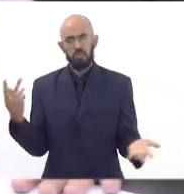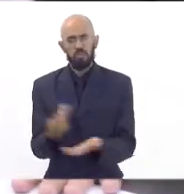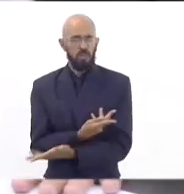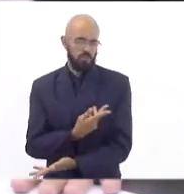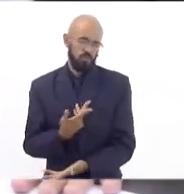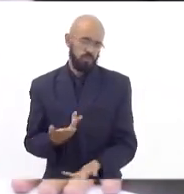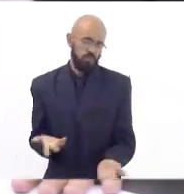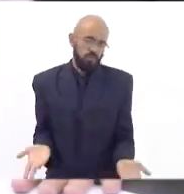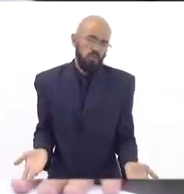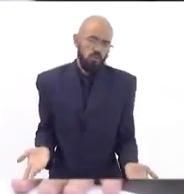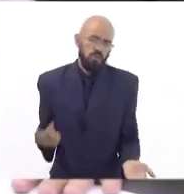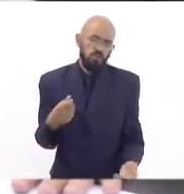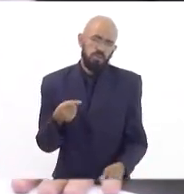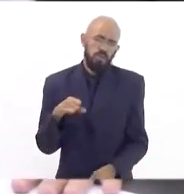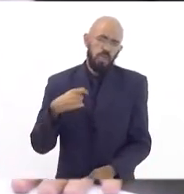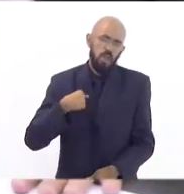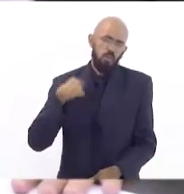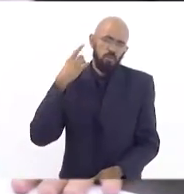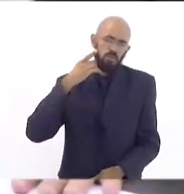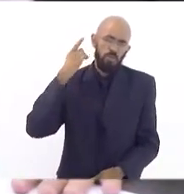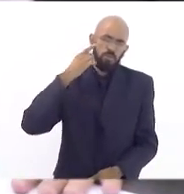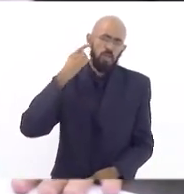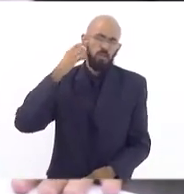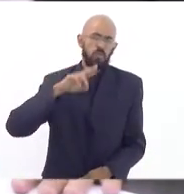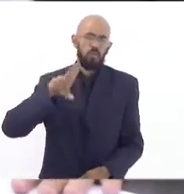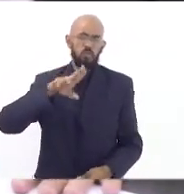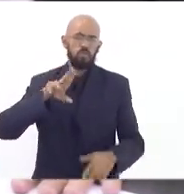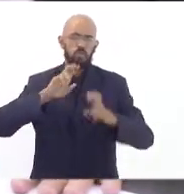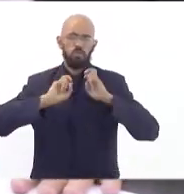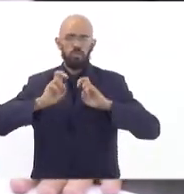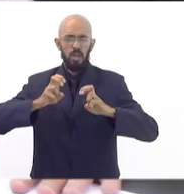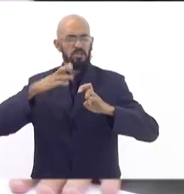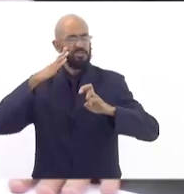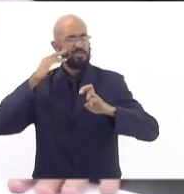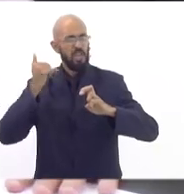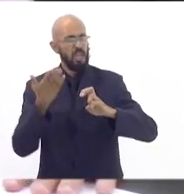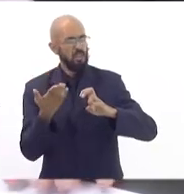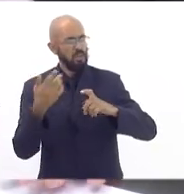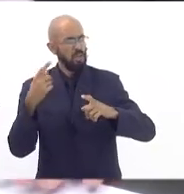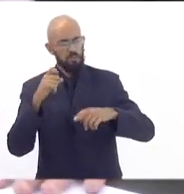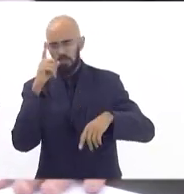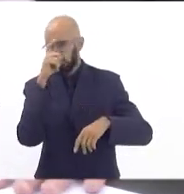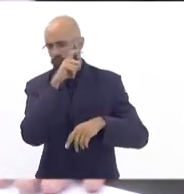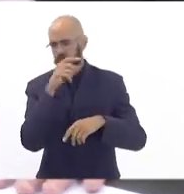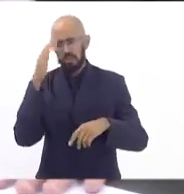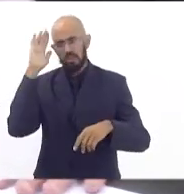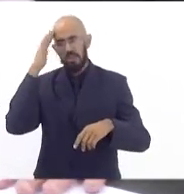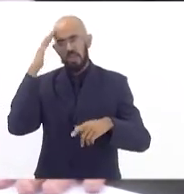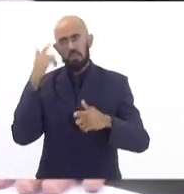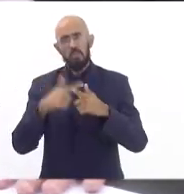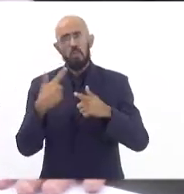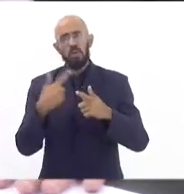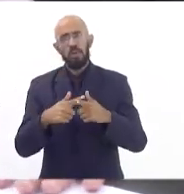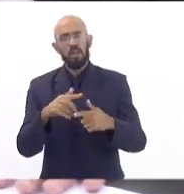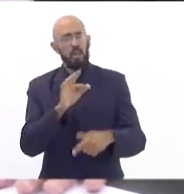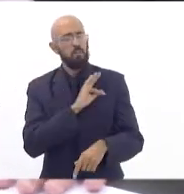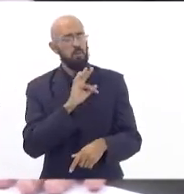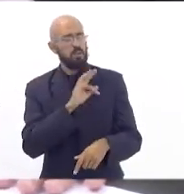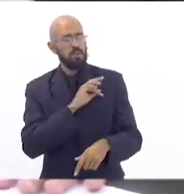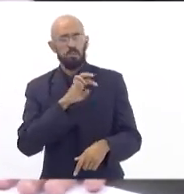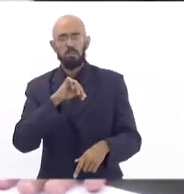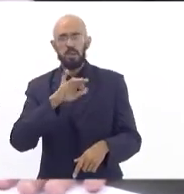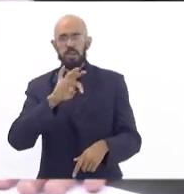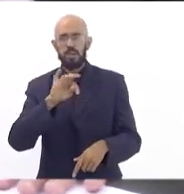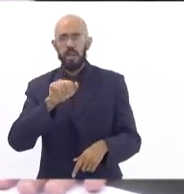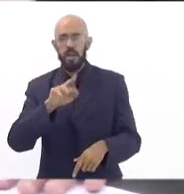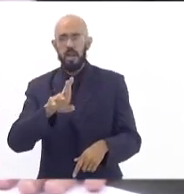então seu como o deputado usuários do sistema eu tenho conhecimento disso fica muito difícil entender o abraço de que a polícia militar EA Polícia Civil